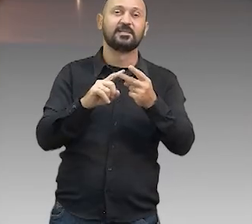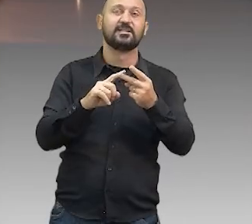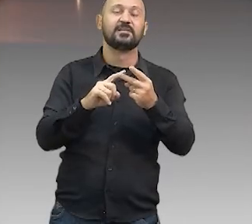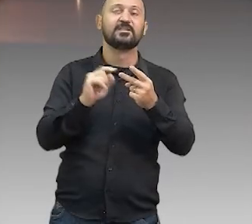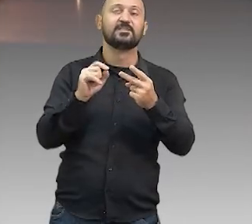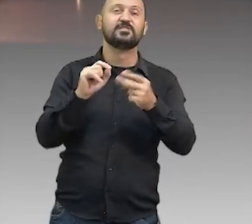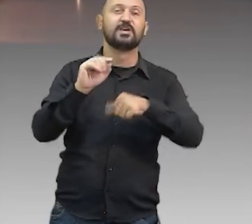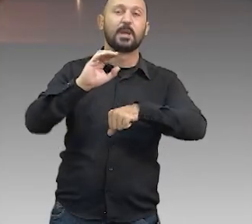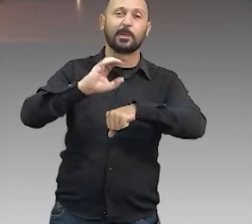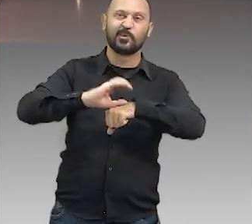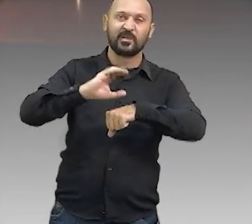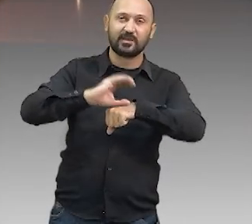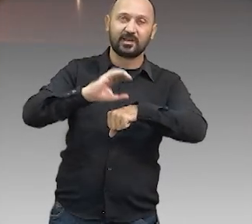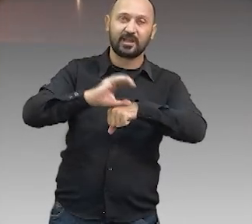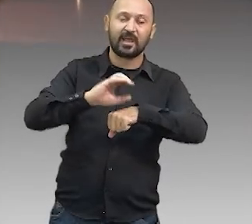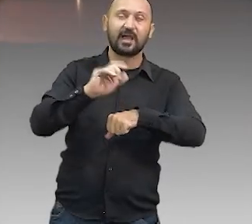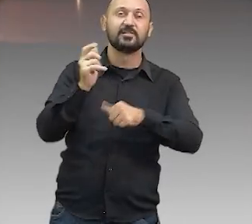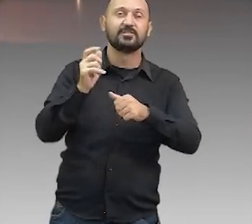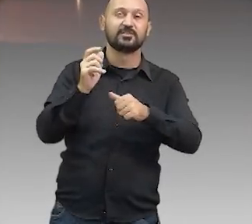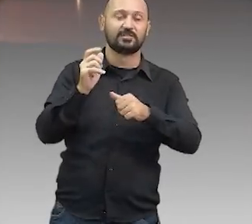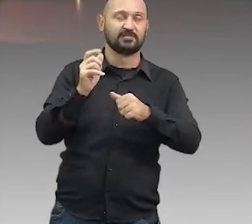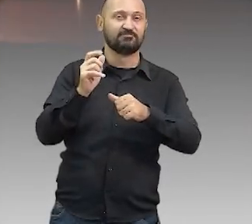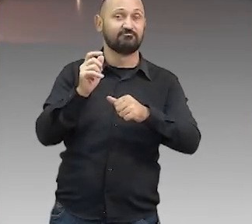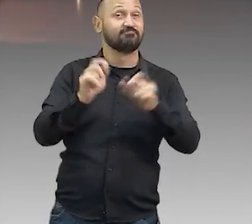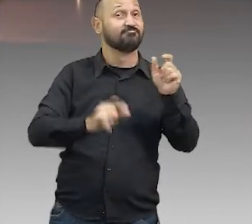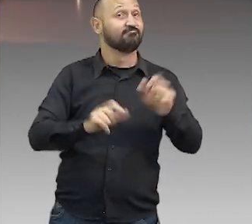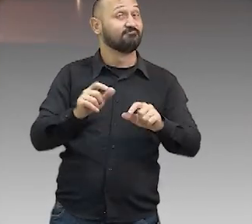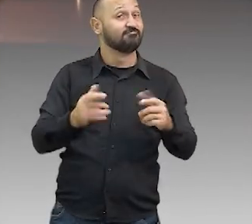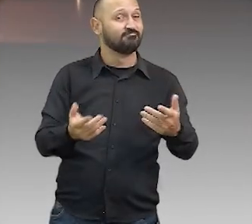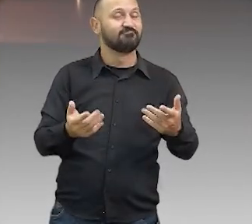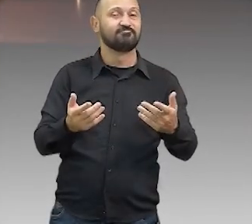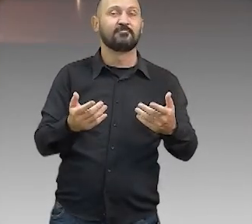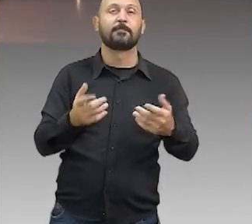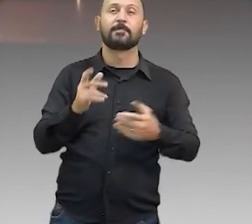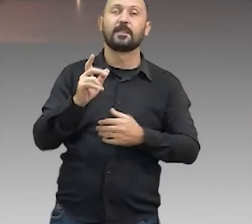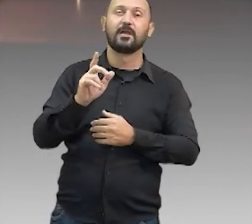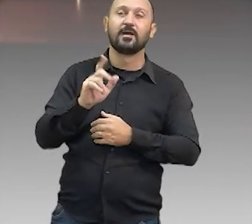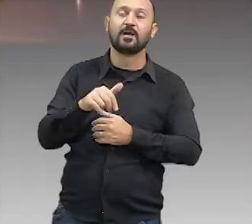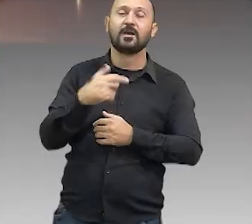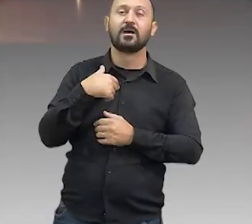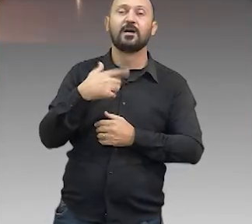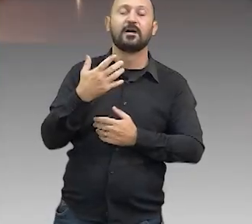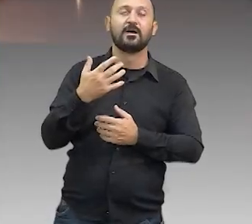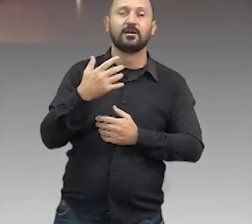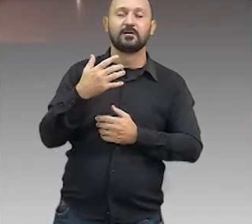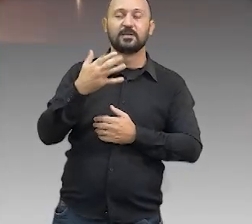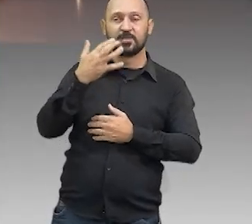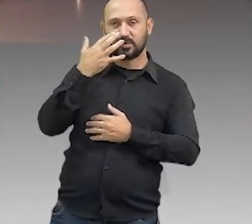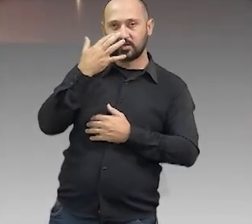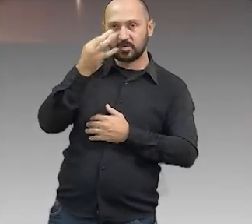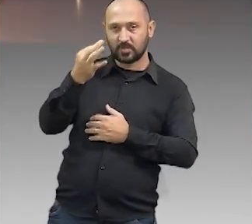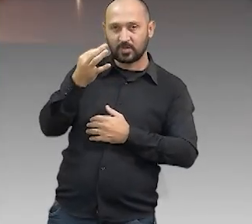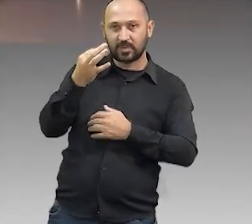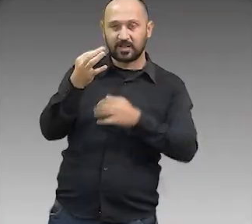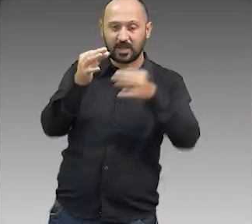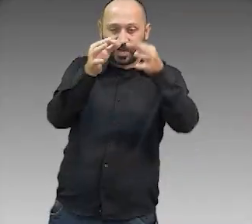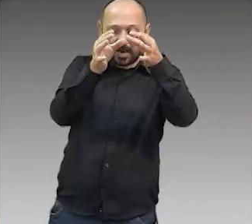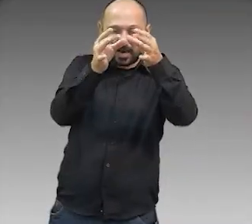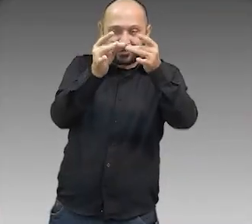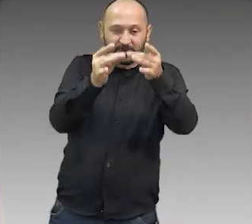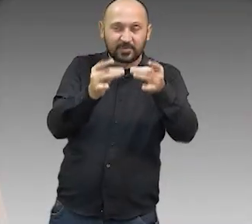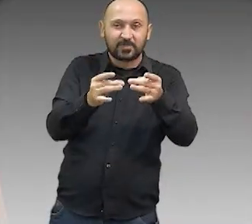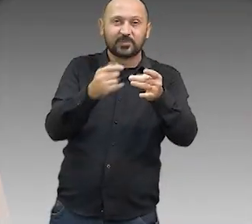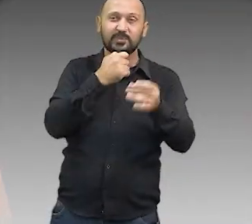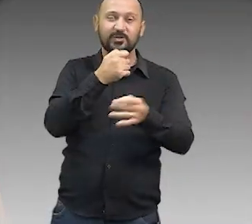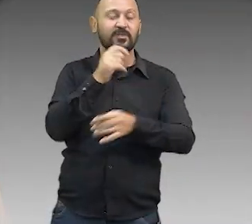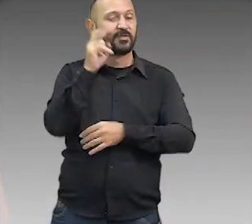segurança, de creche para as pessoas. Então, esse mal... E o olhar microscópico